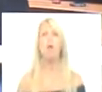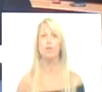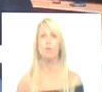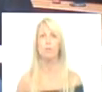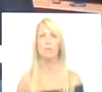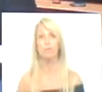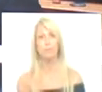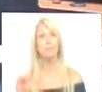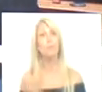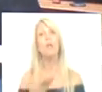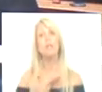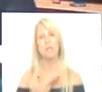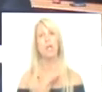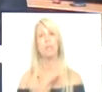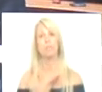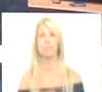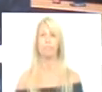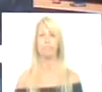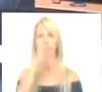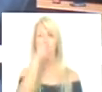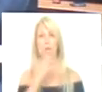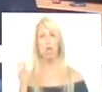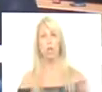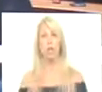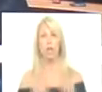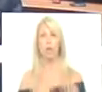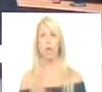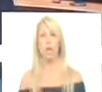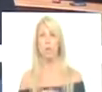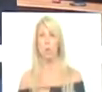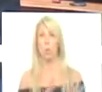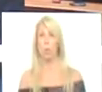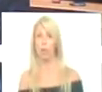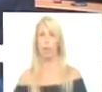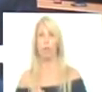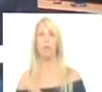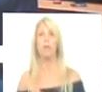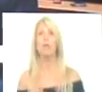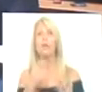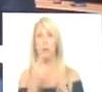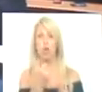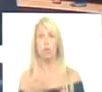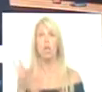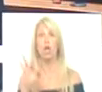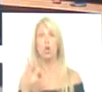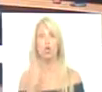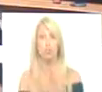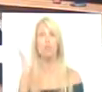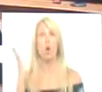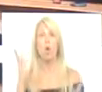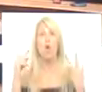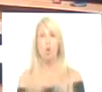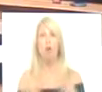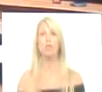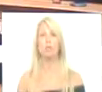PSD tirou o tapete ao Ministro das Finanças que anunciou que para 2014 era só corte de despesa? Não.